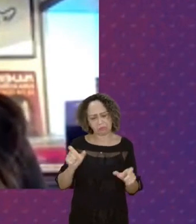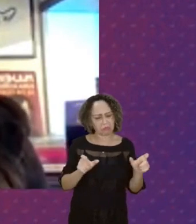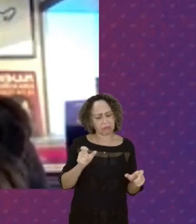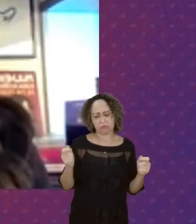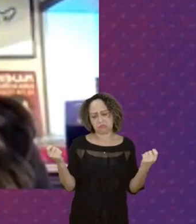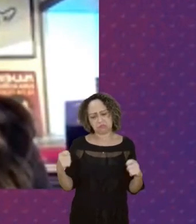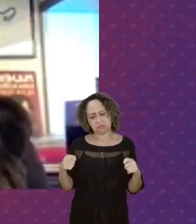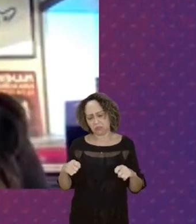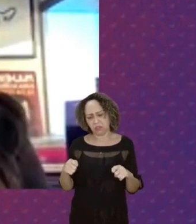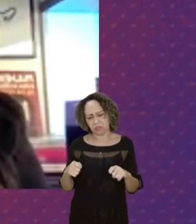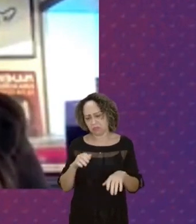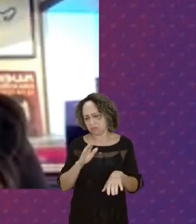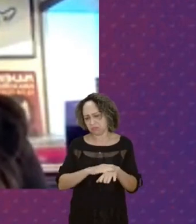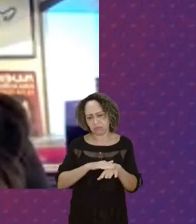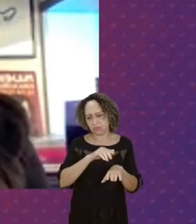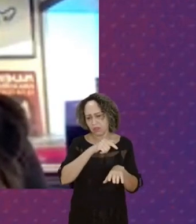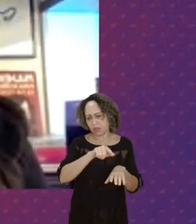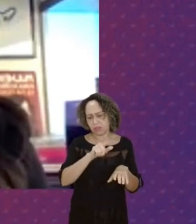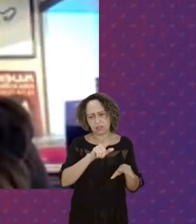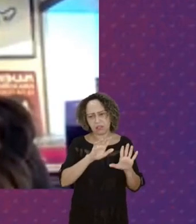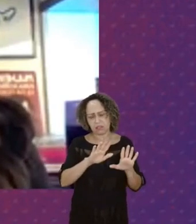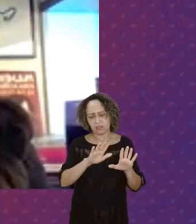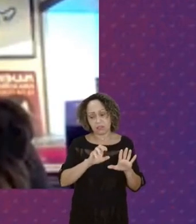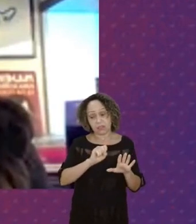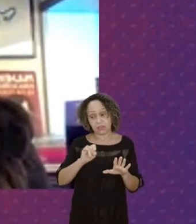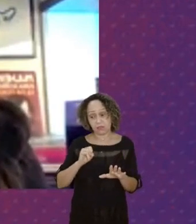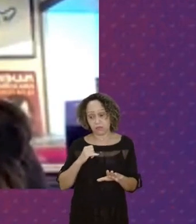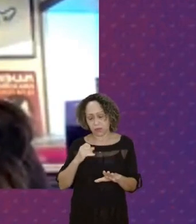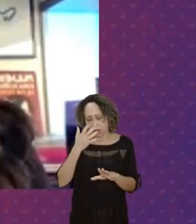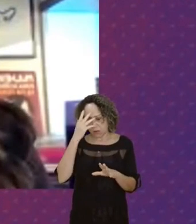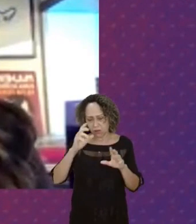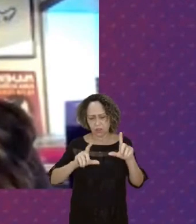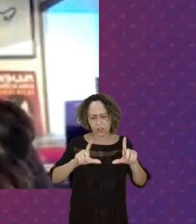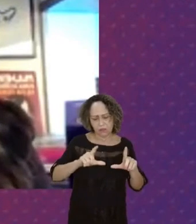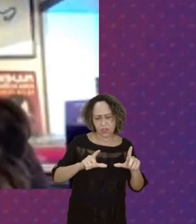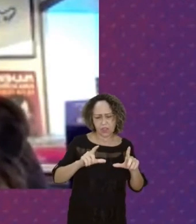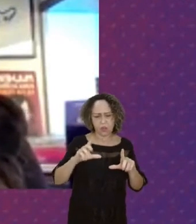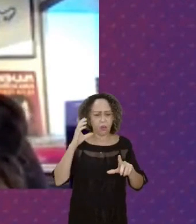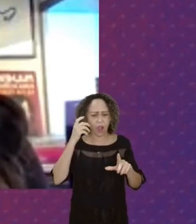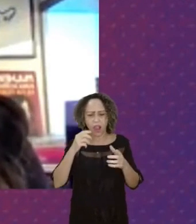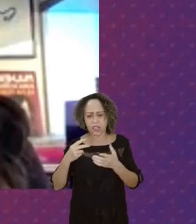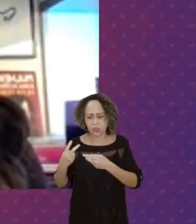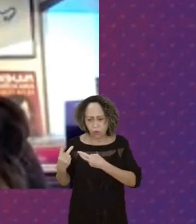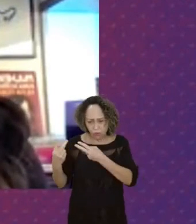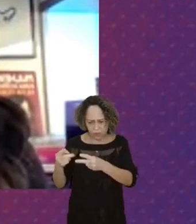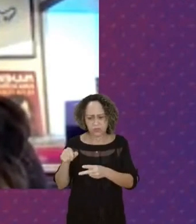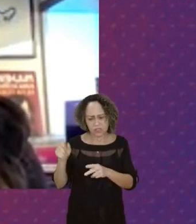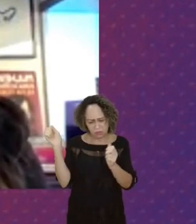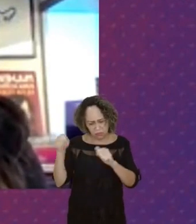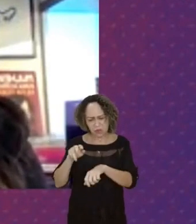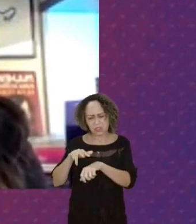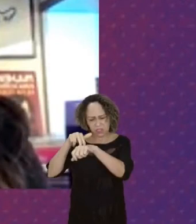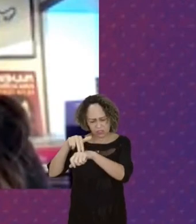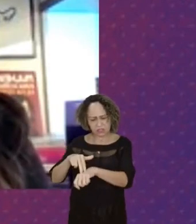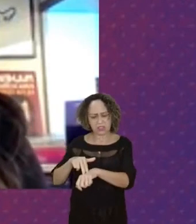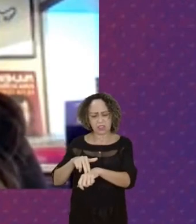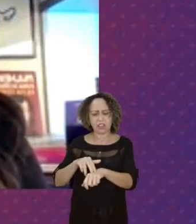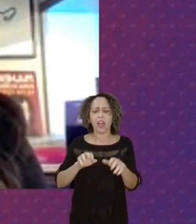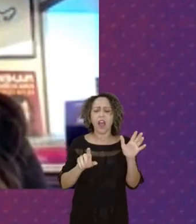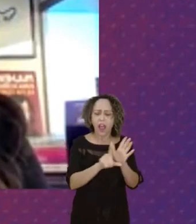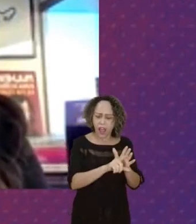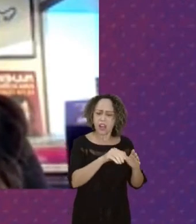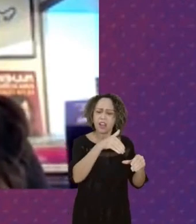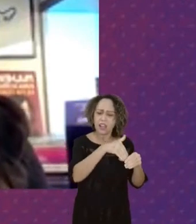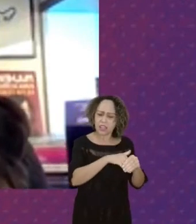é mais deles do que seu. Se você for convidada, você vai e você fala que é pré-candidata, porque a lei eleitoral permite isso, né?